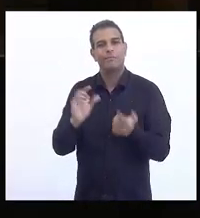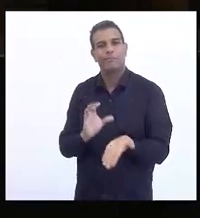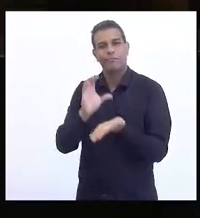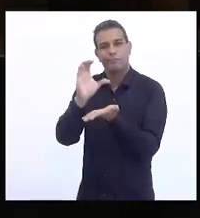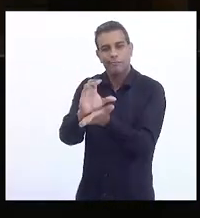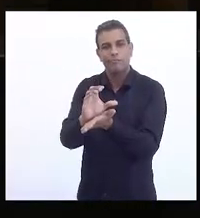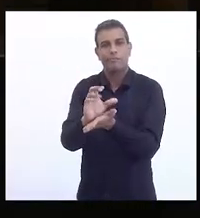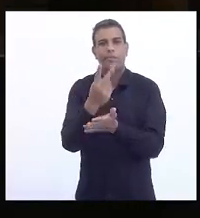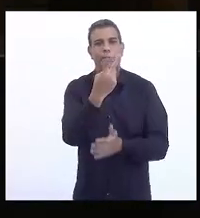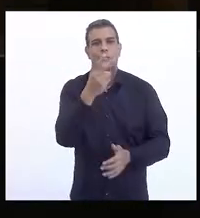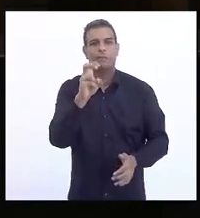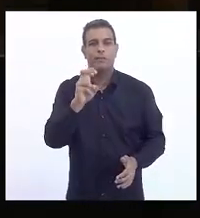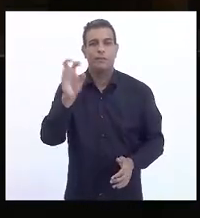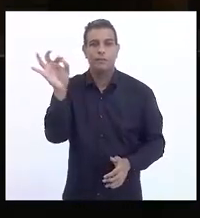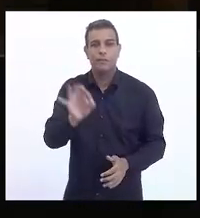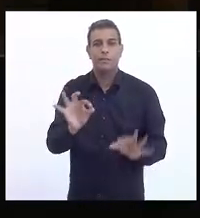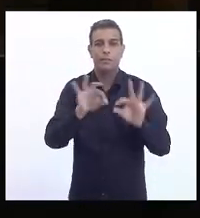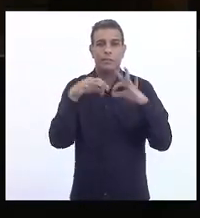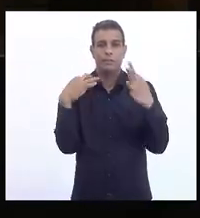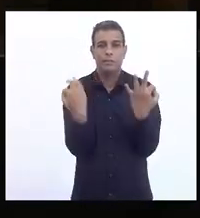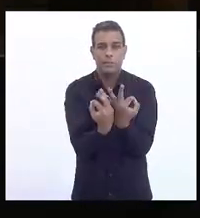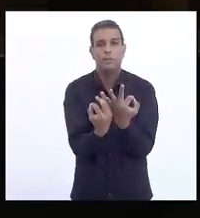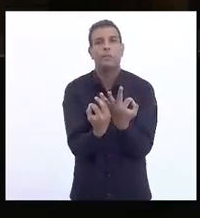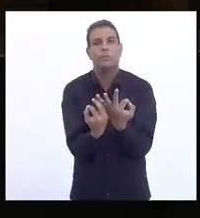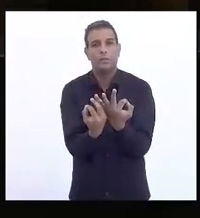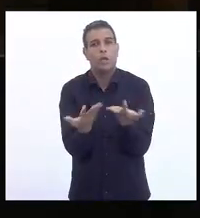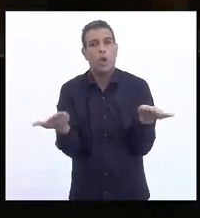a 20% da população